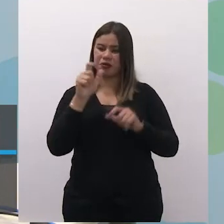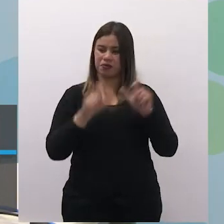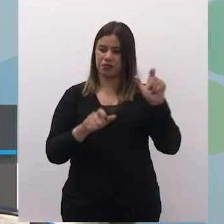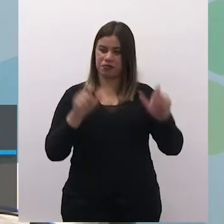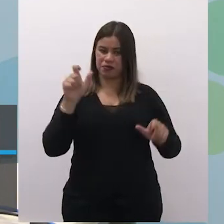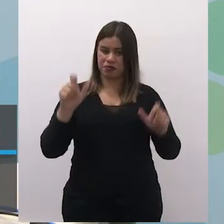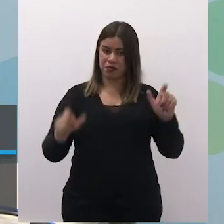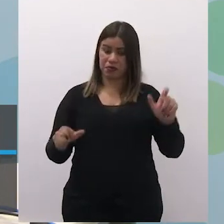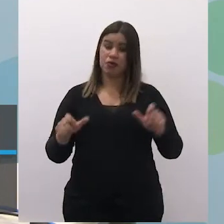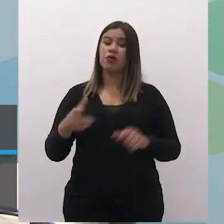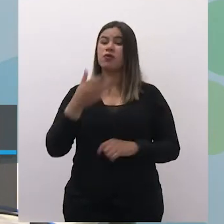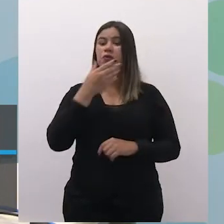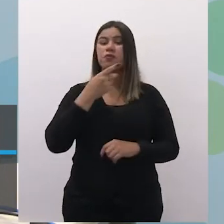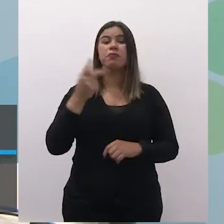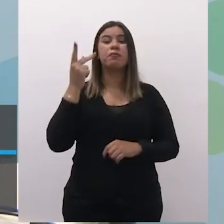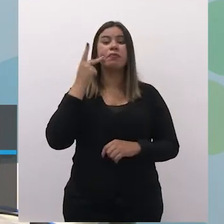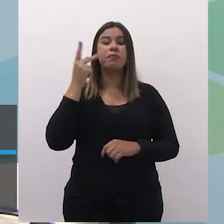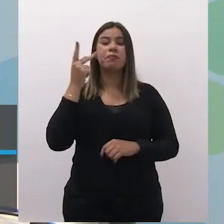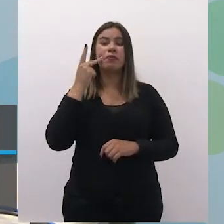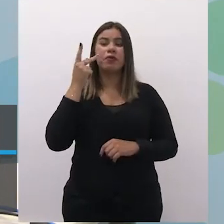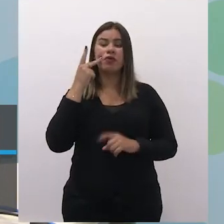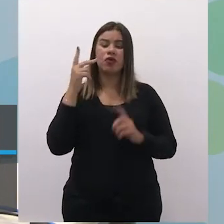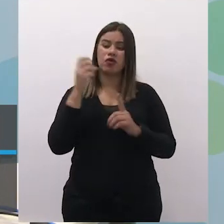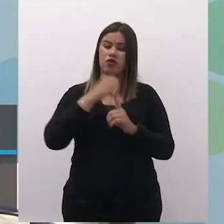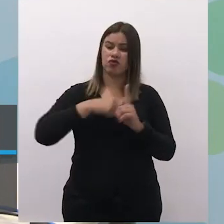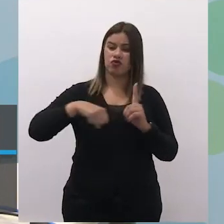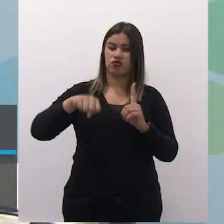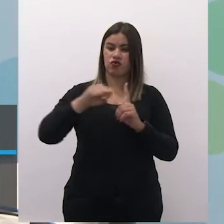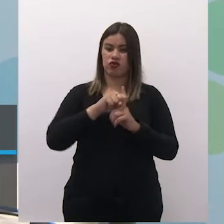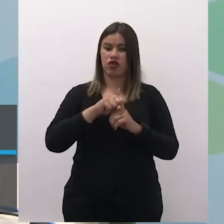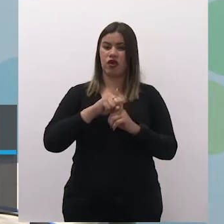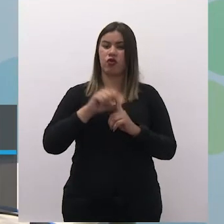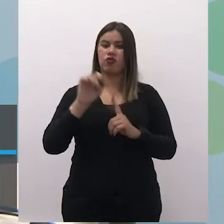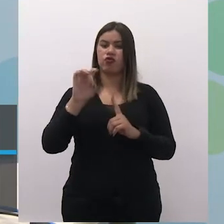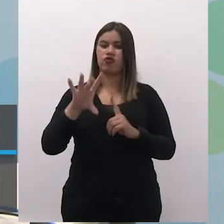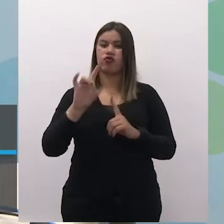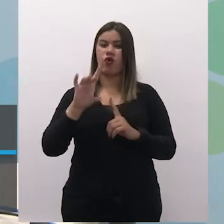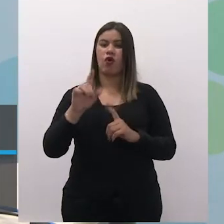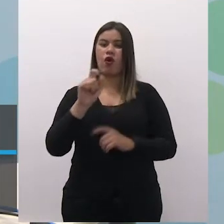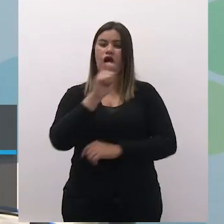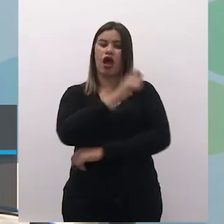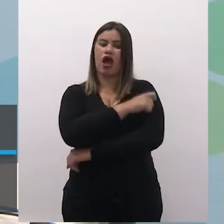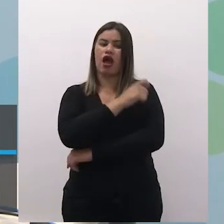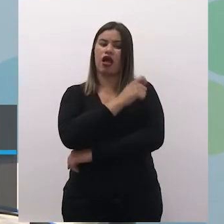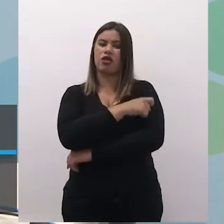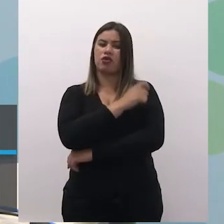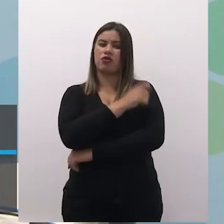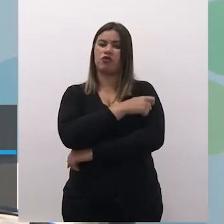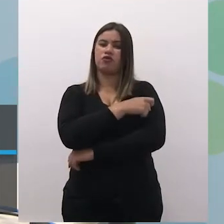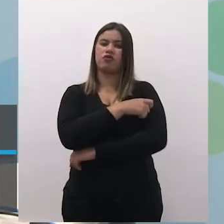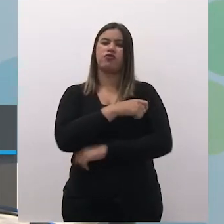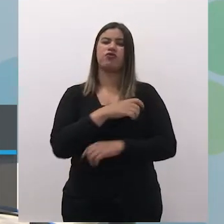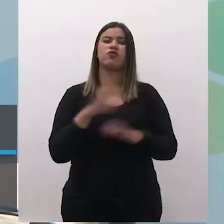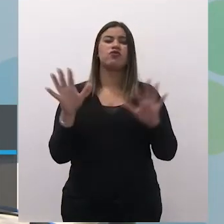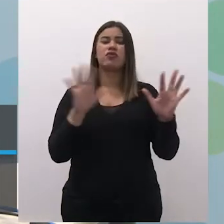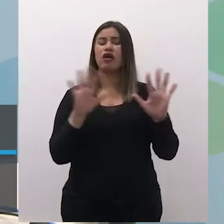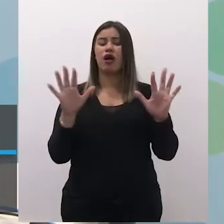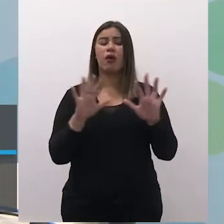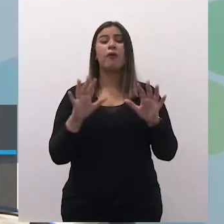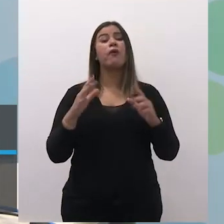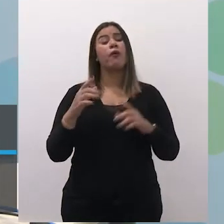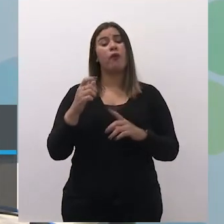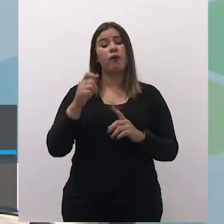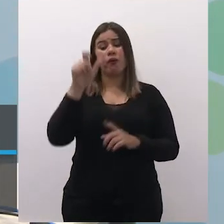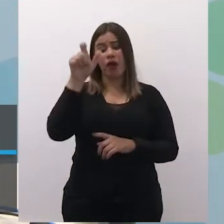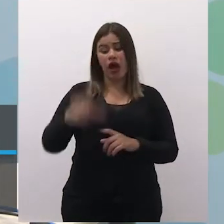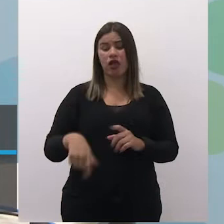Piaget, o social, ele não exerce uma influência somente no aluno, porque o aluno, ele tem que ser avaliado como um todo,